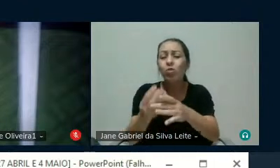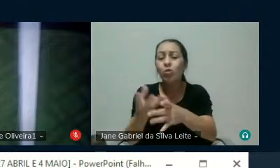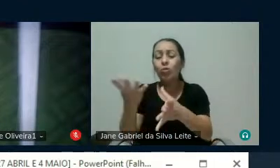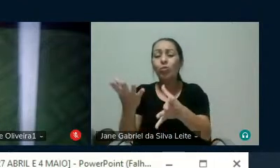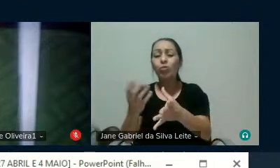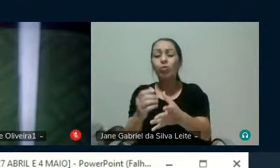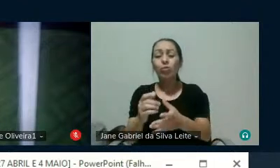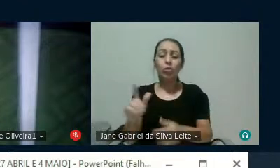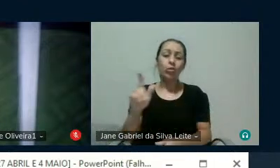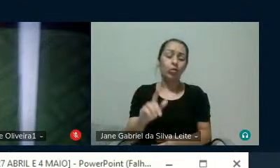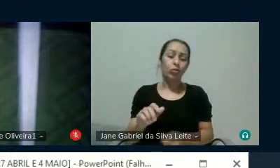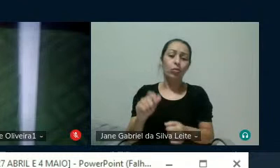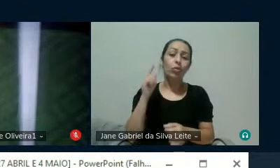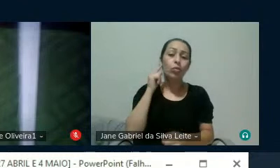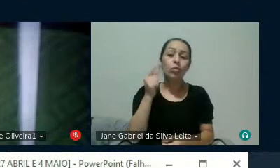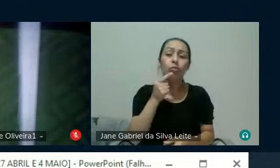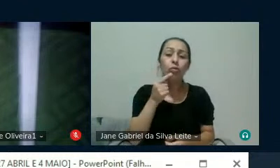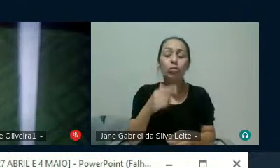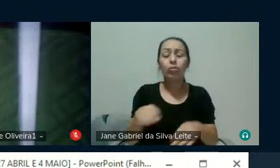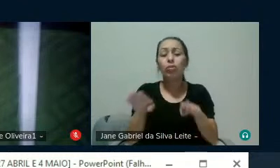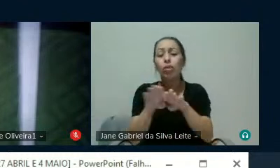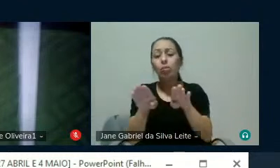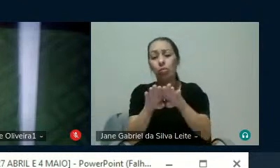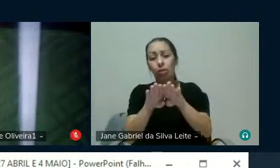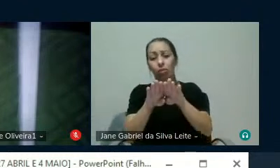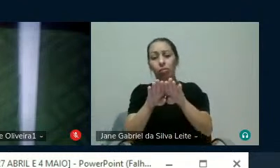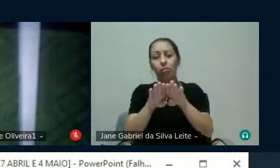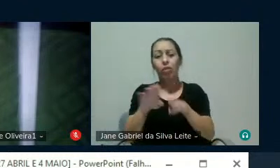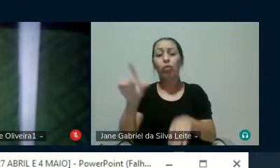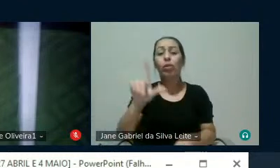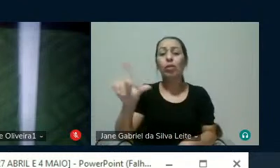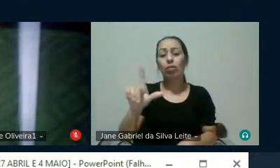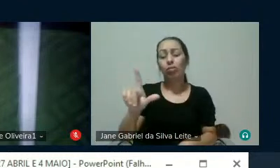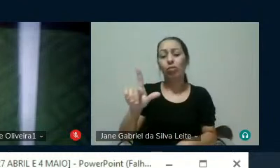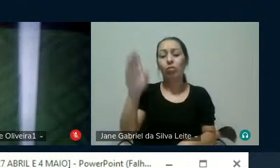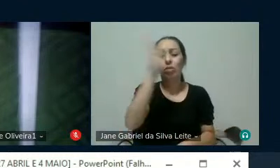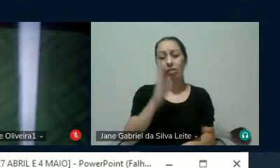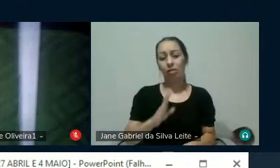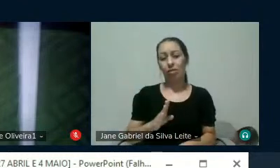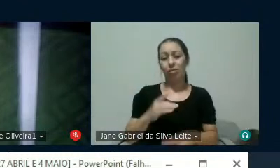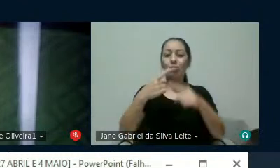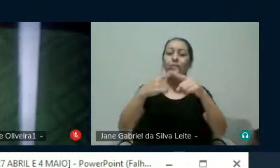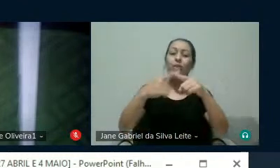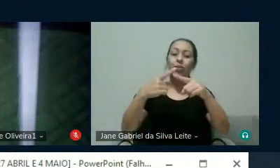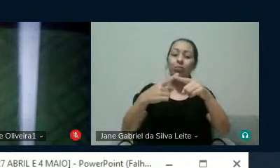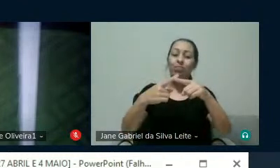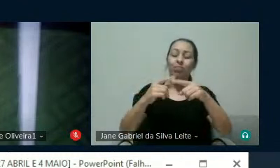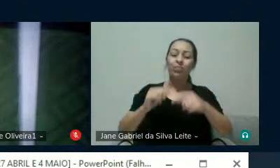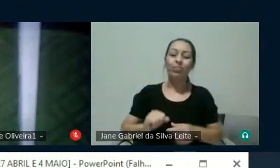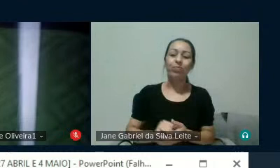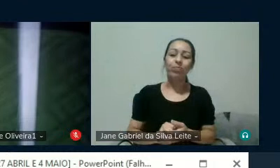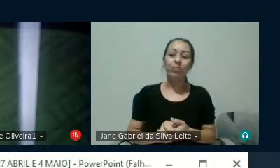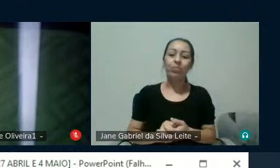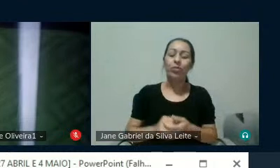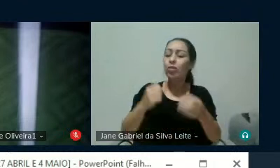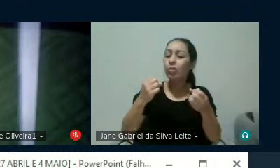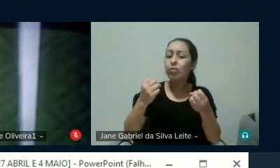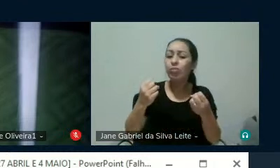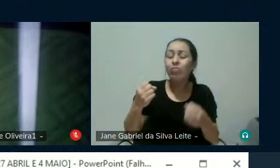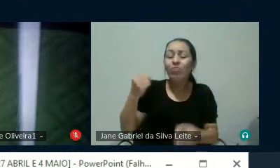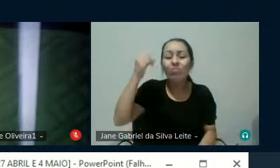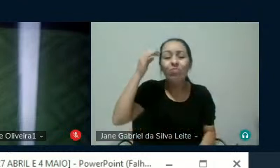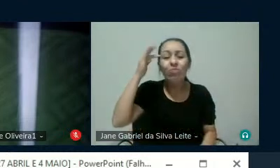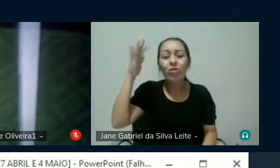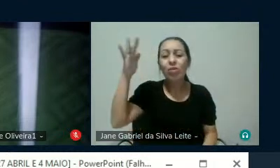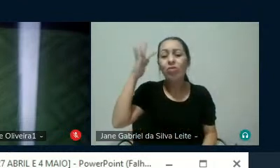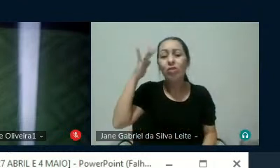uma literatura brasileira? Vocês concordam com isso? São reflexões que a Sutton